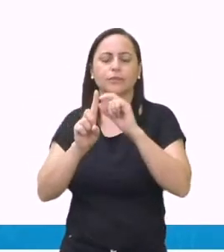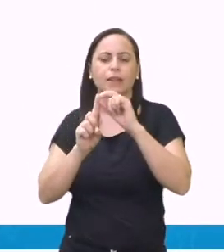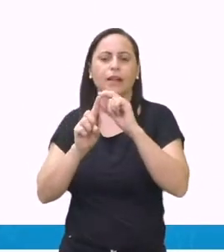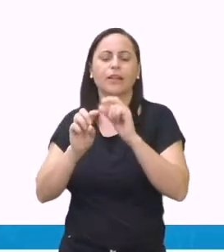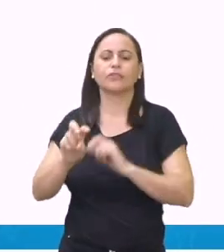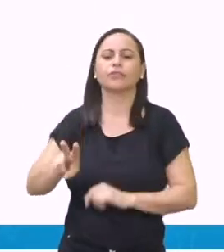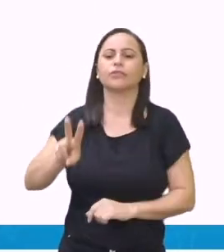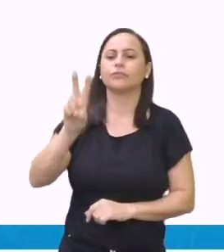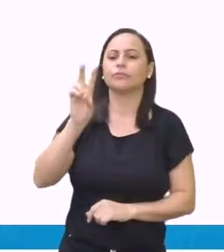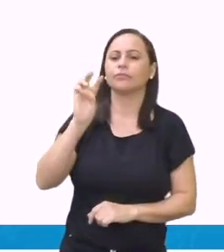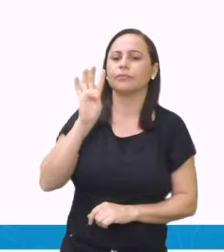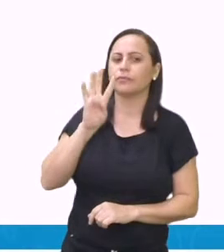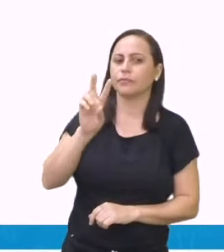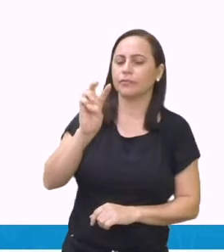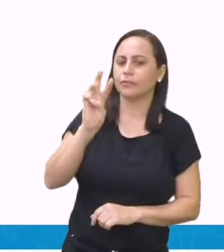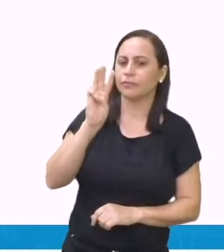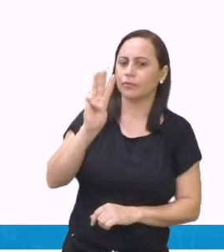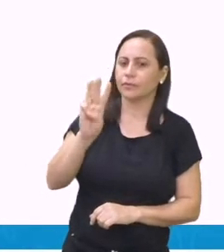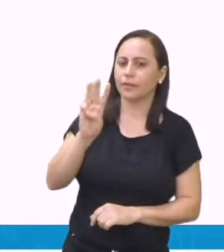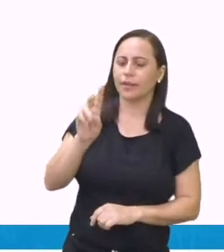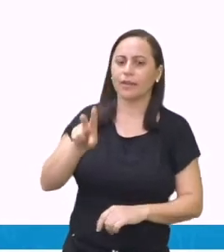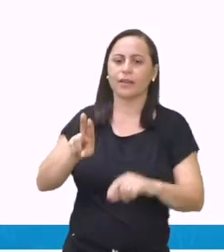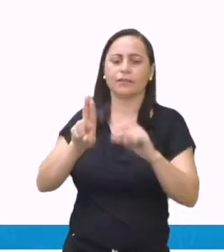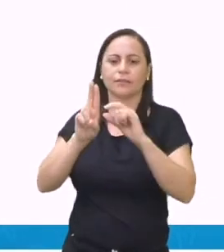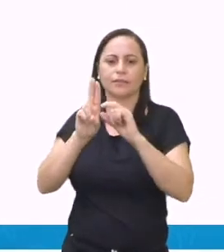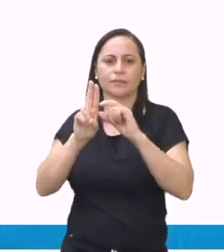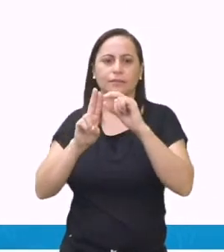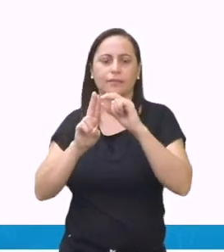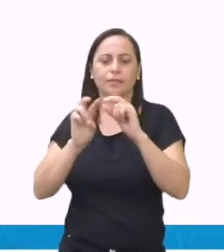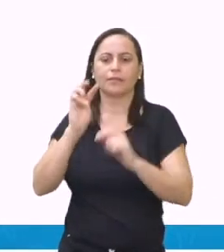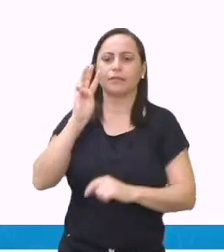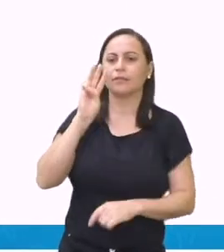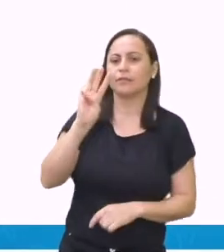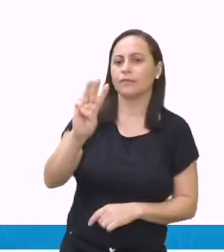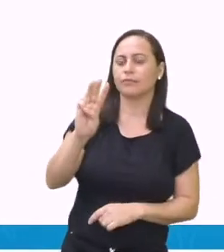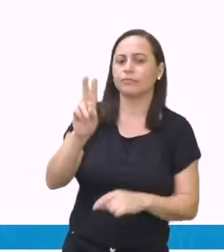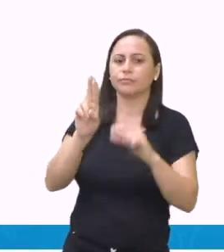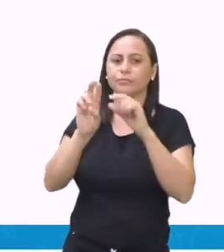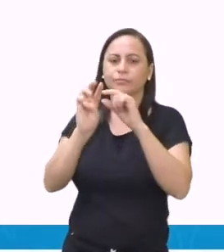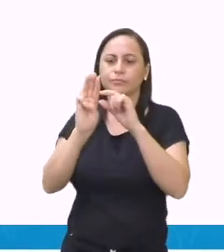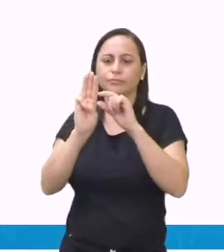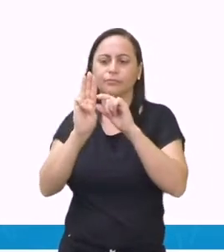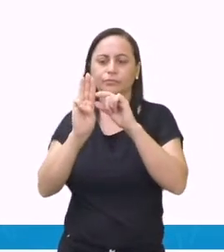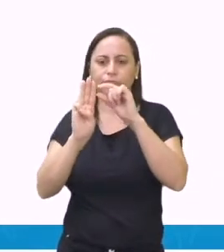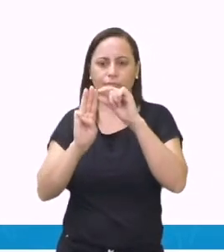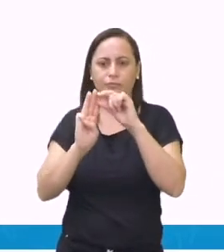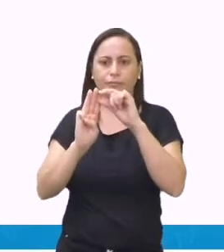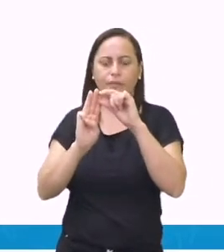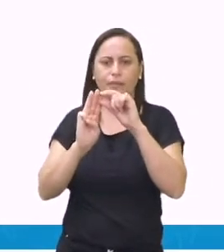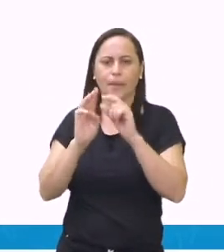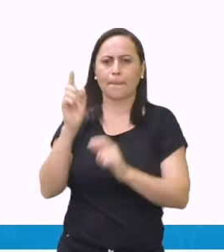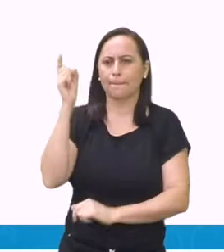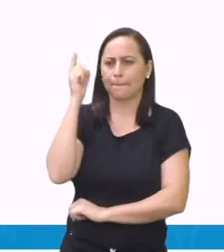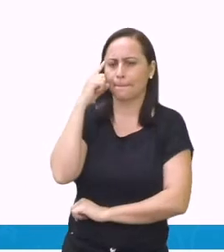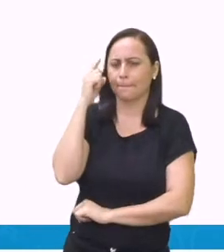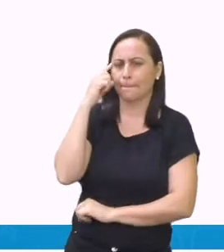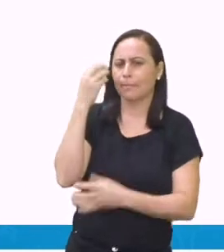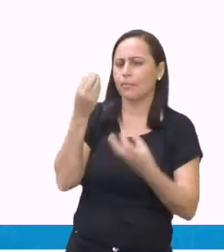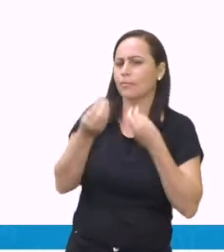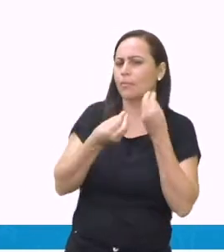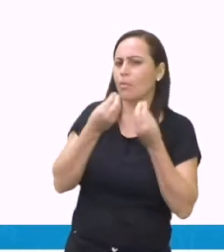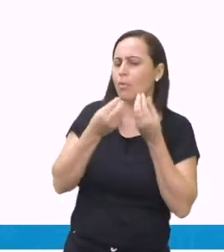dezenas. E 3 centenas. Então, vamos pensar aqui. Como que a gente escreve esse